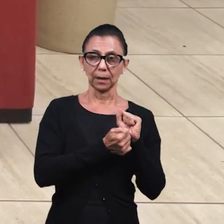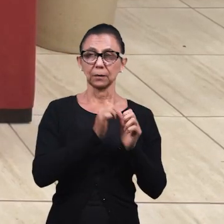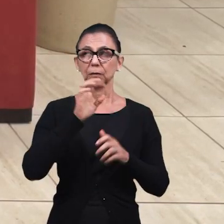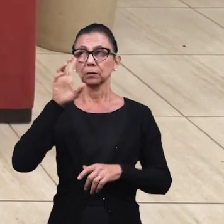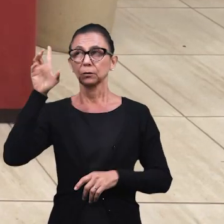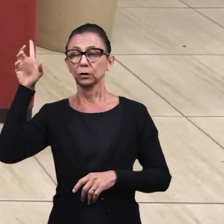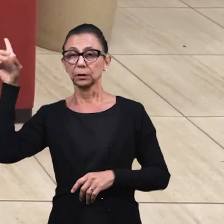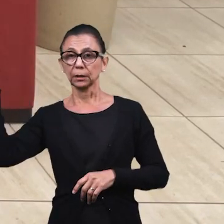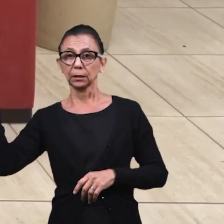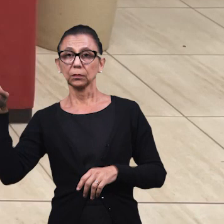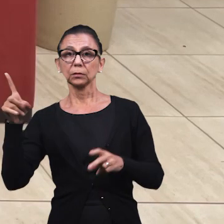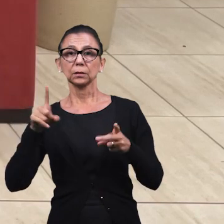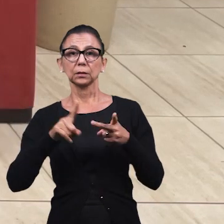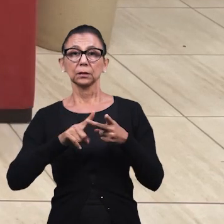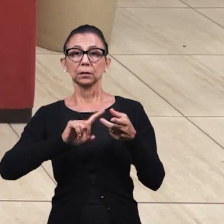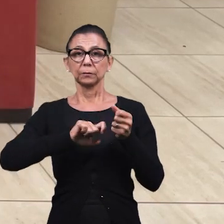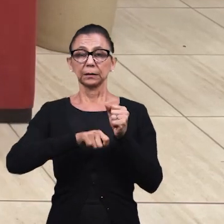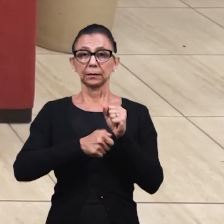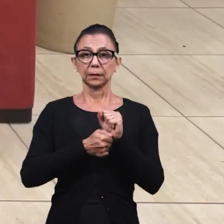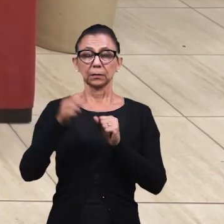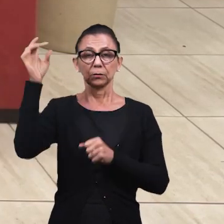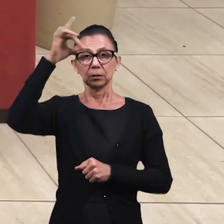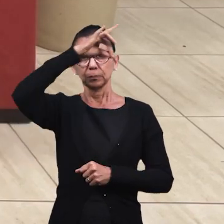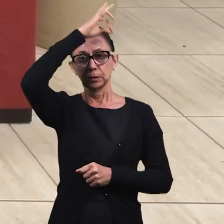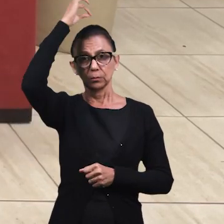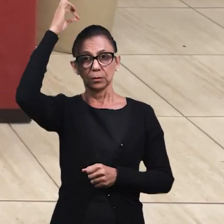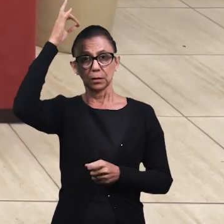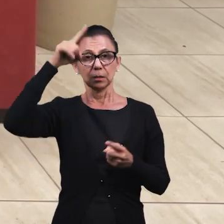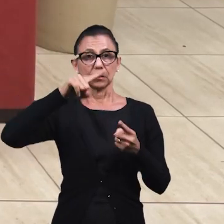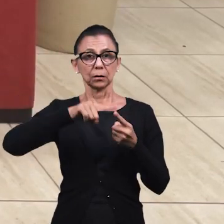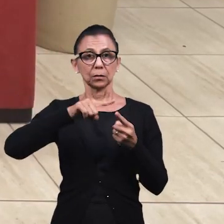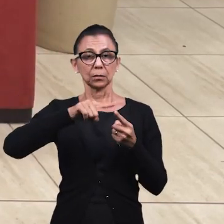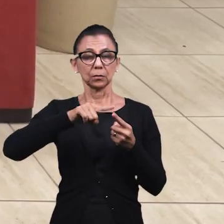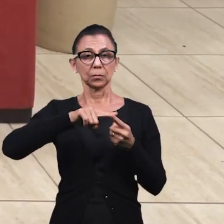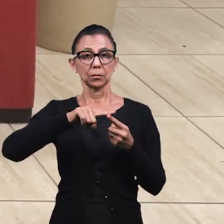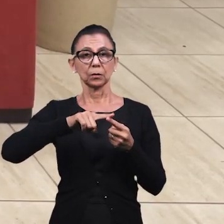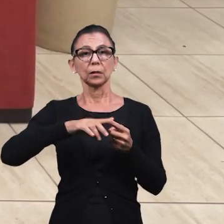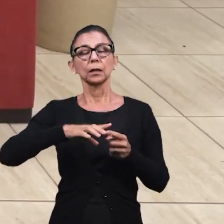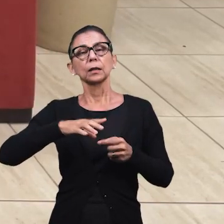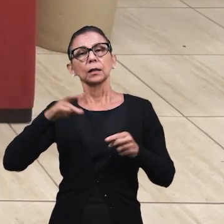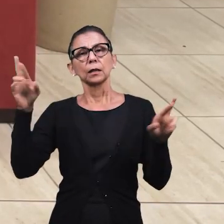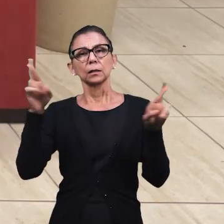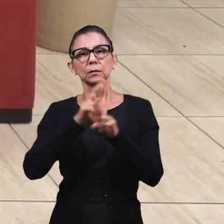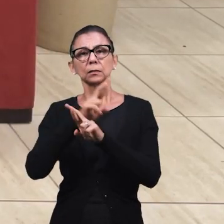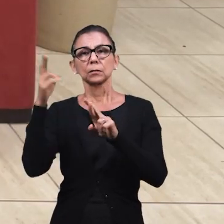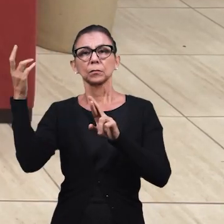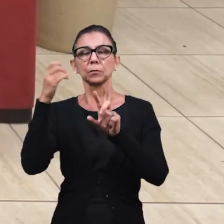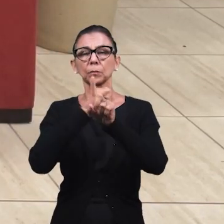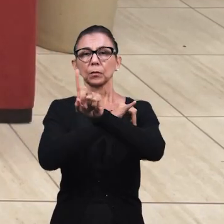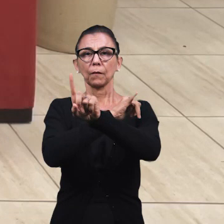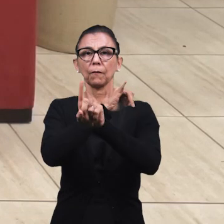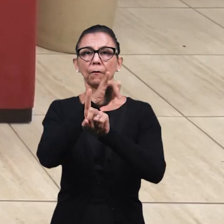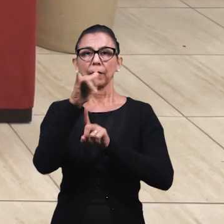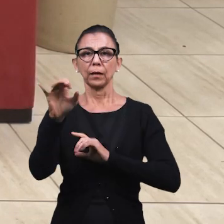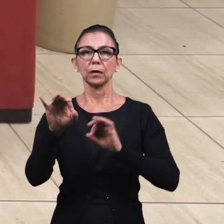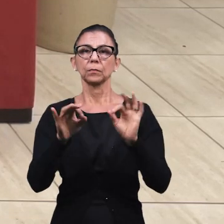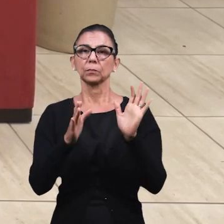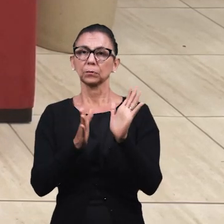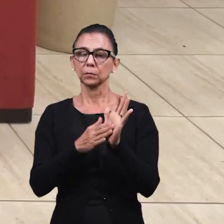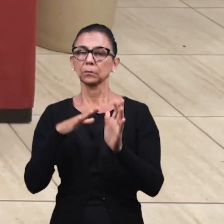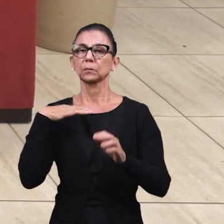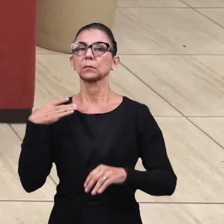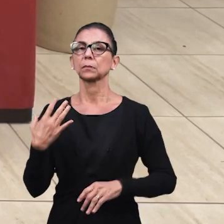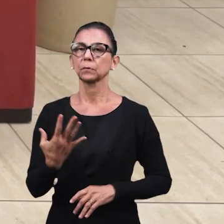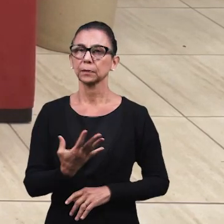Espírito Santo. É bom notar que o mistério de Deus está relacionado ao profético, né?